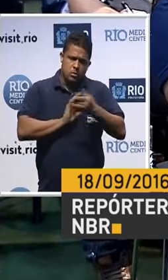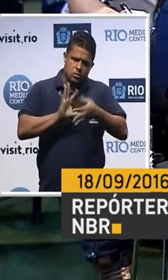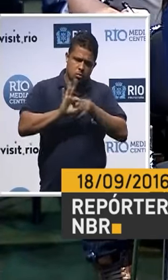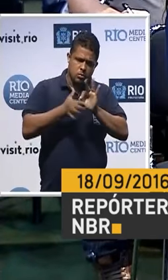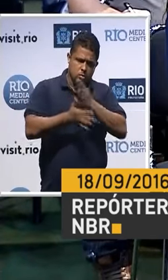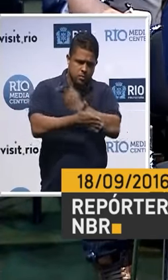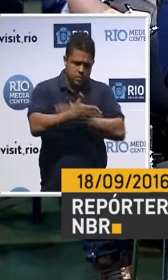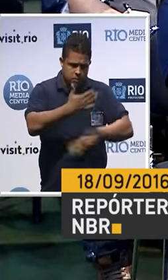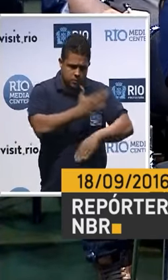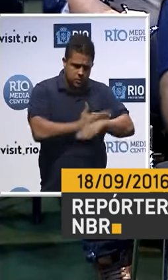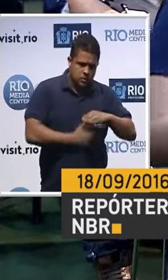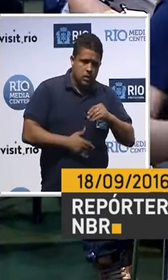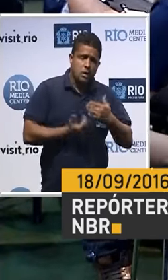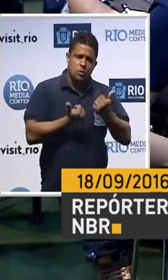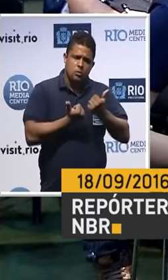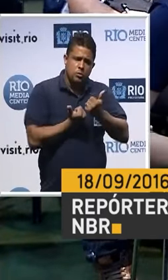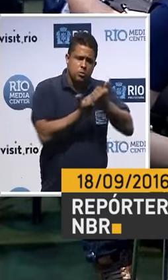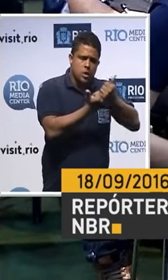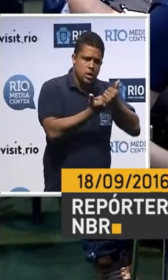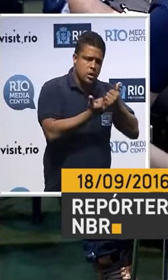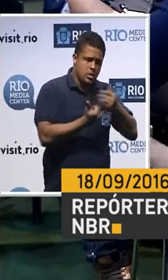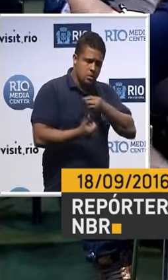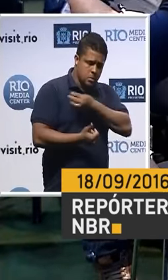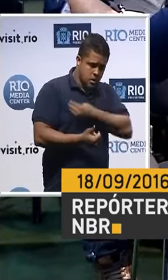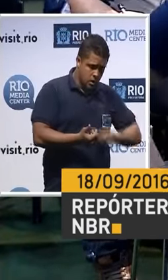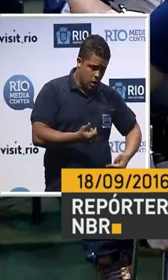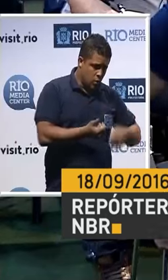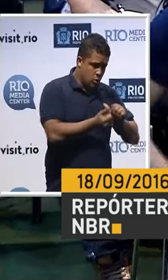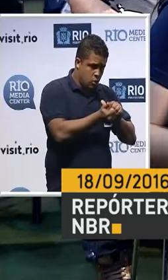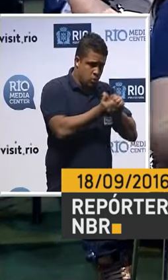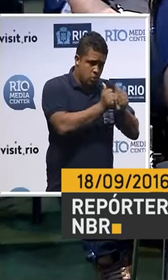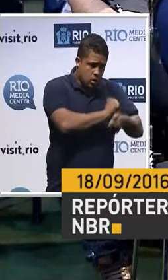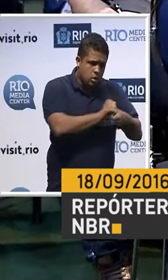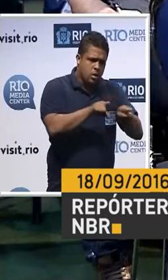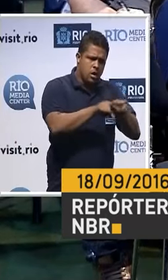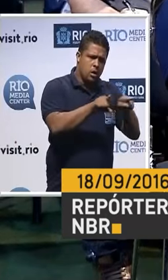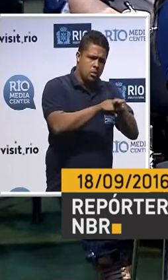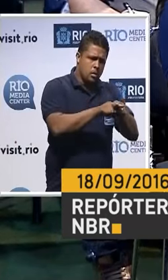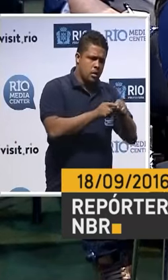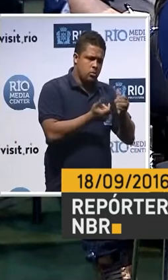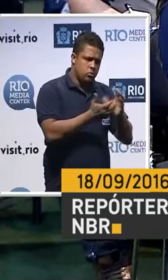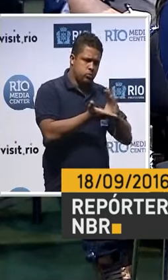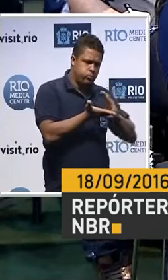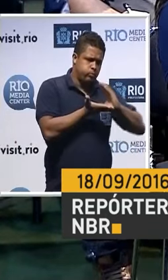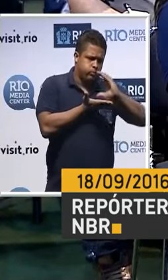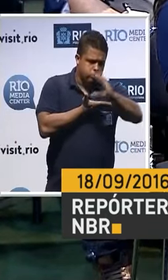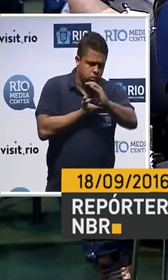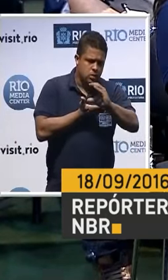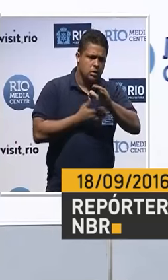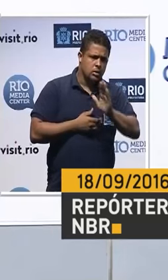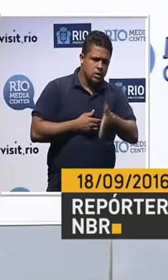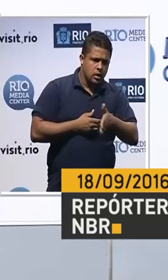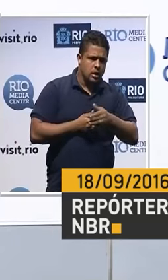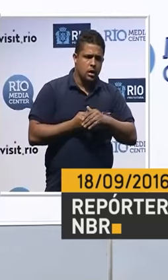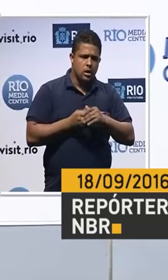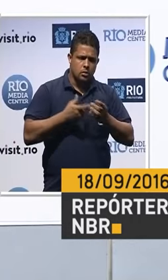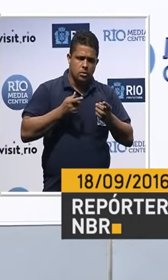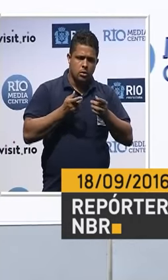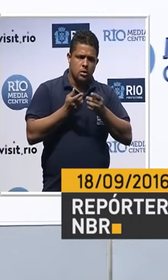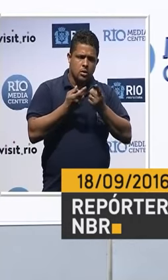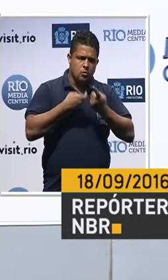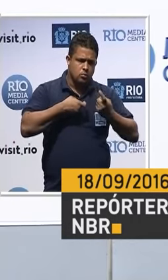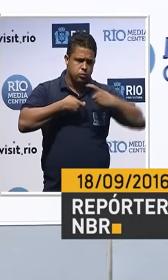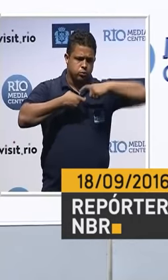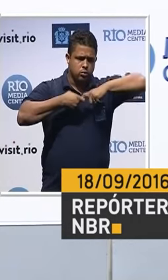seja através do Ministério do Esporte, onde disponibilizamos, via convênio, mais